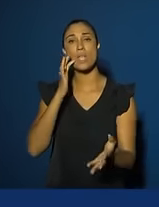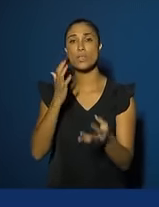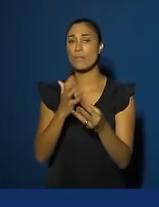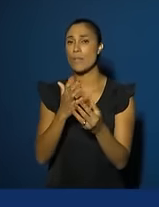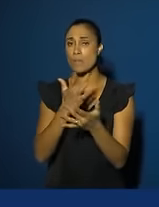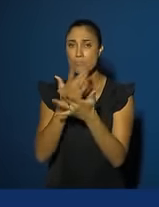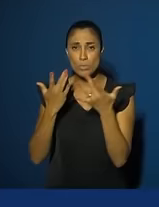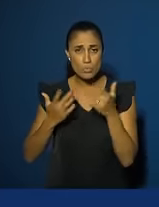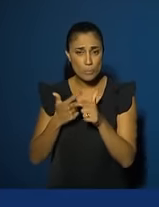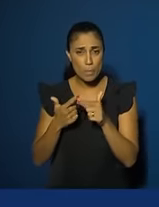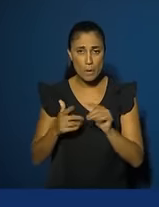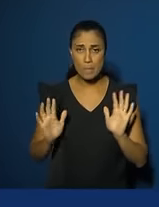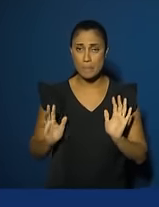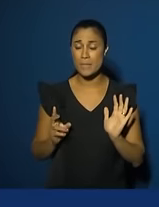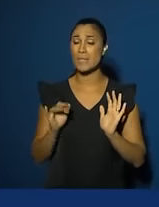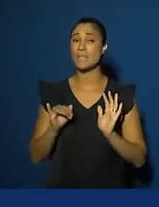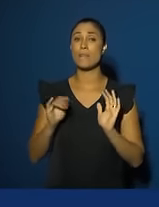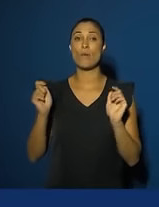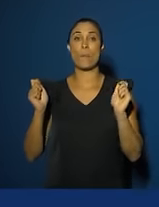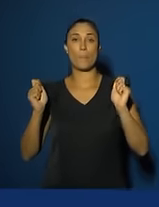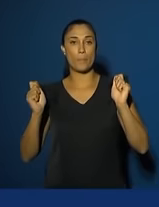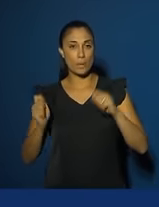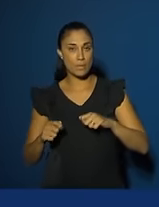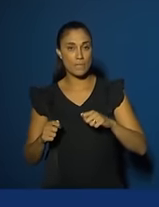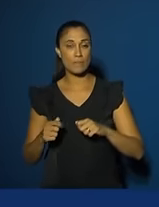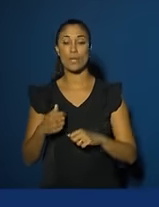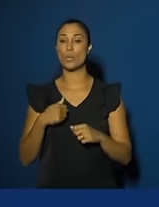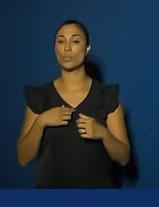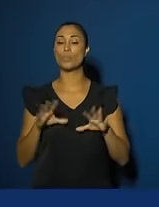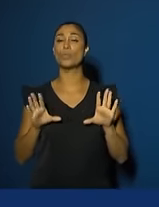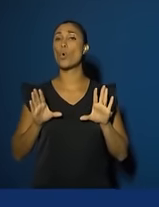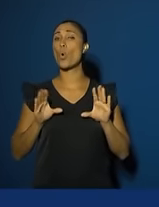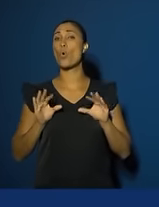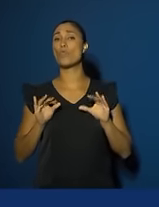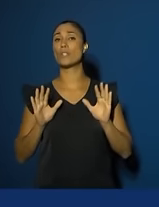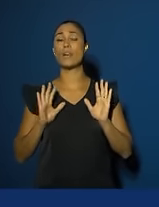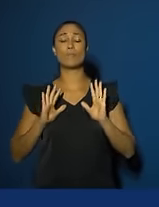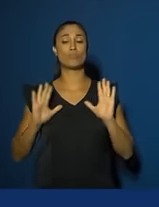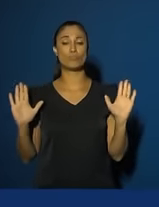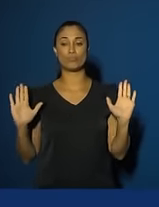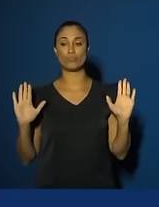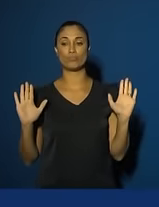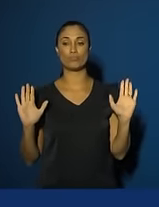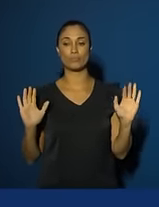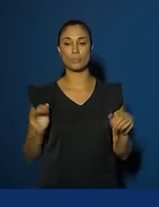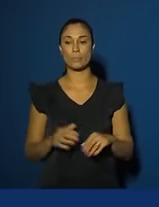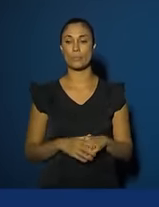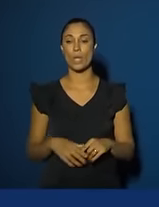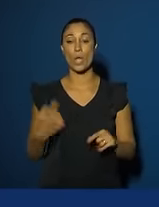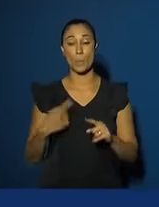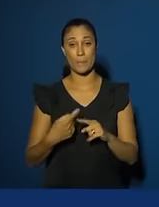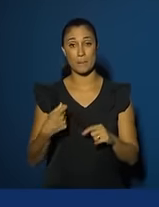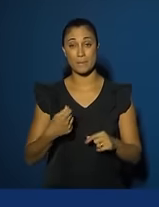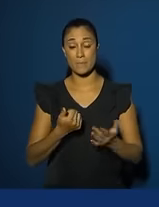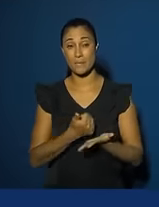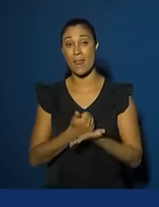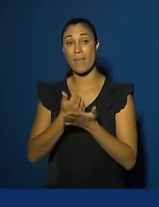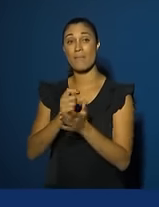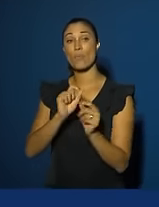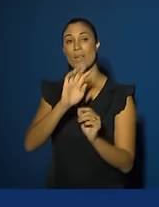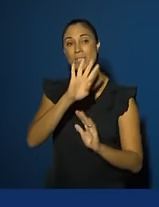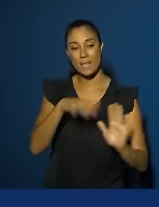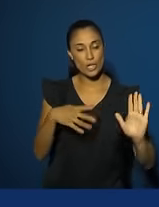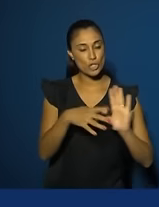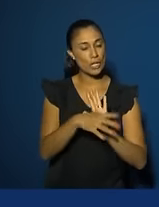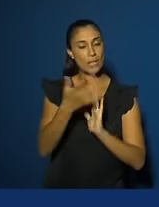pessoas enquanto isso for possível eu tô muito confortável onde eu tô é a gente levar essa agenda e as